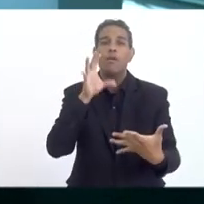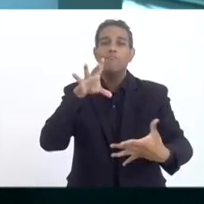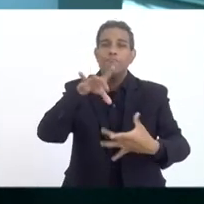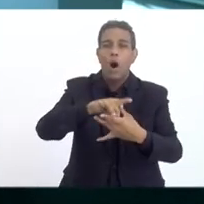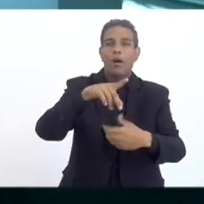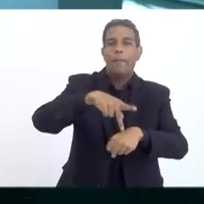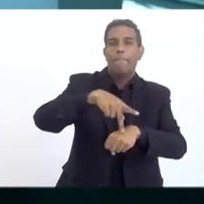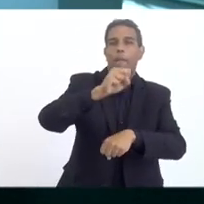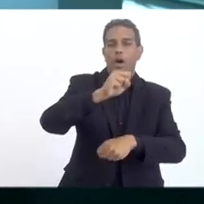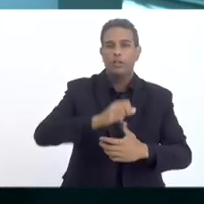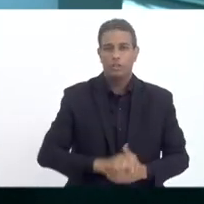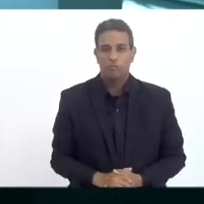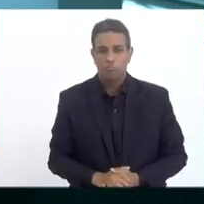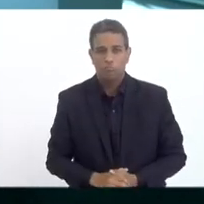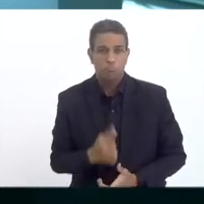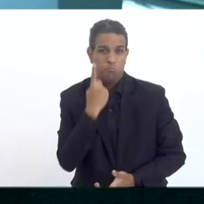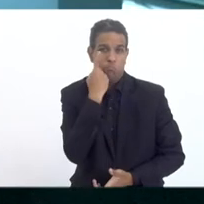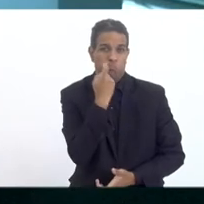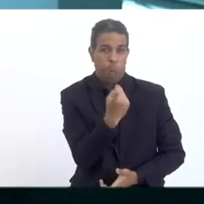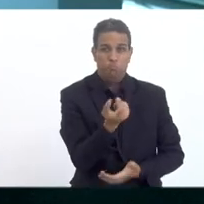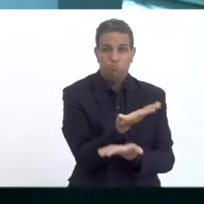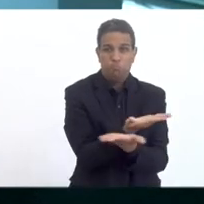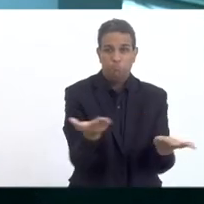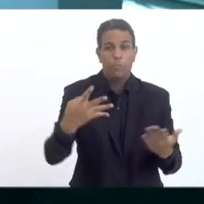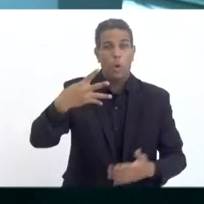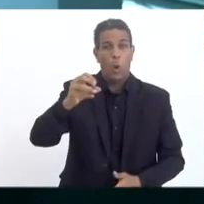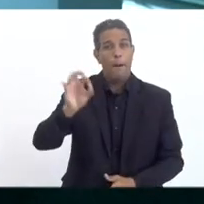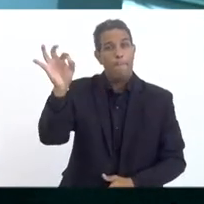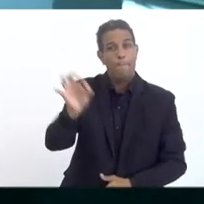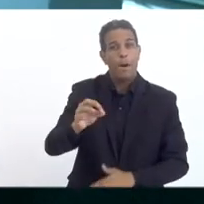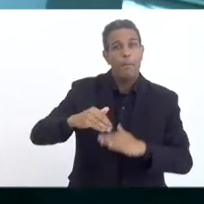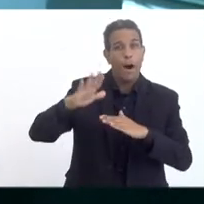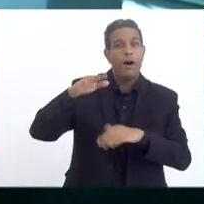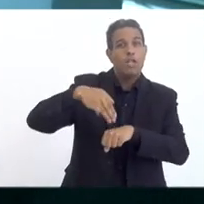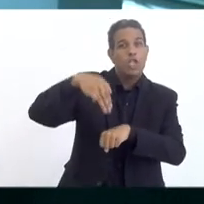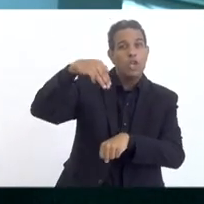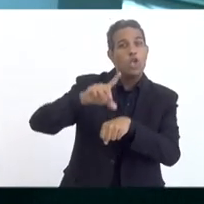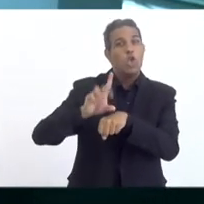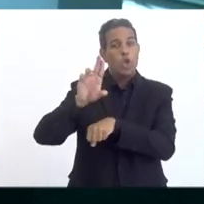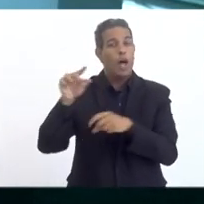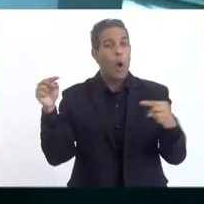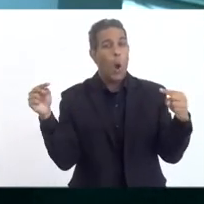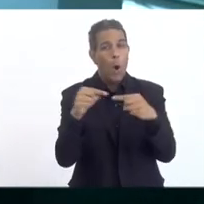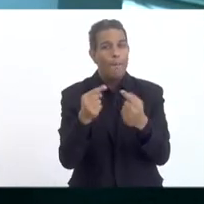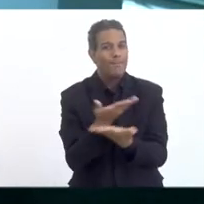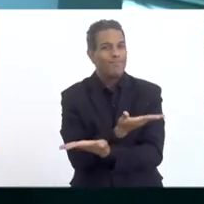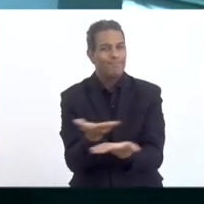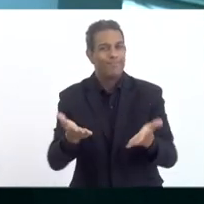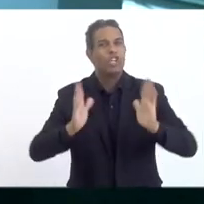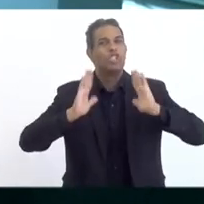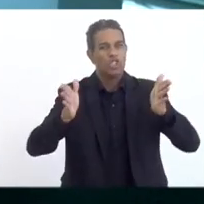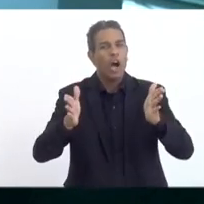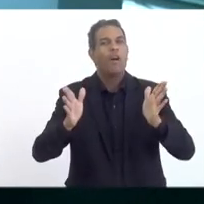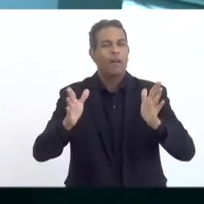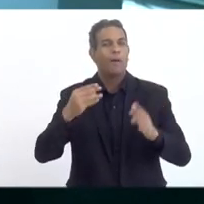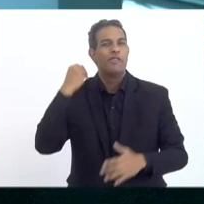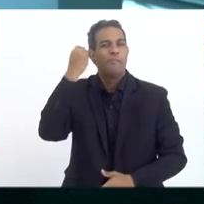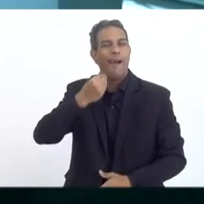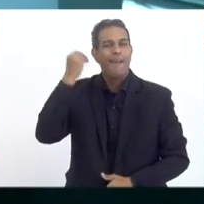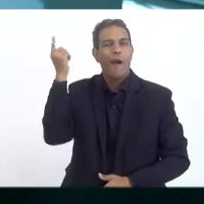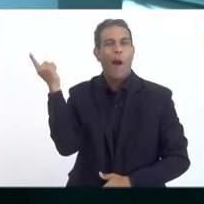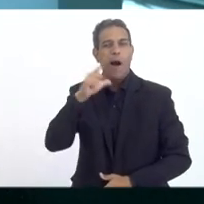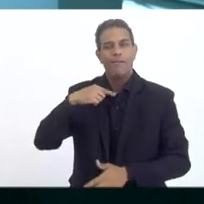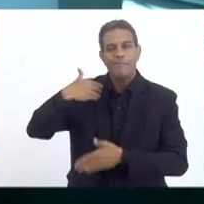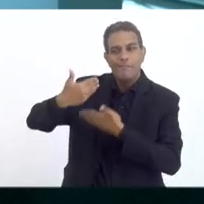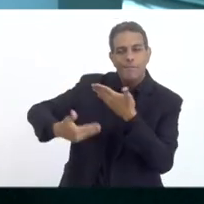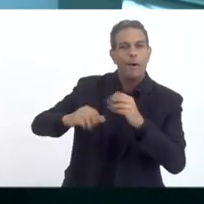especialização. Chama atenção para vocês que mais de 40% possuem mestrado ou doutorado. Ou seja, uma categoria que faz